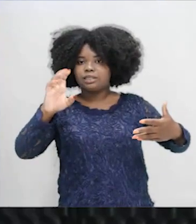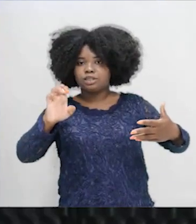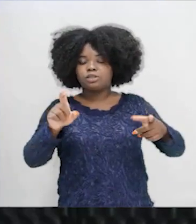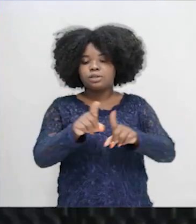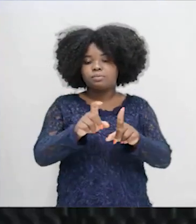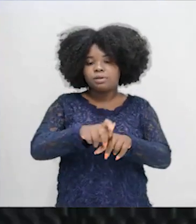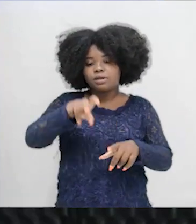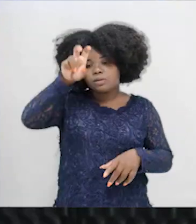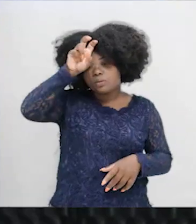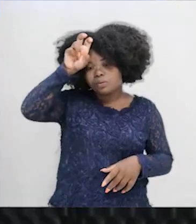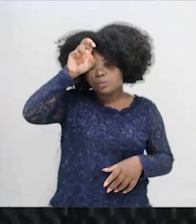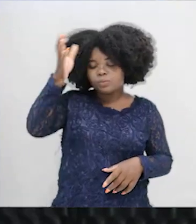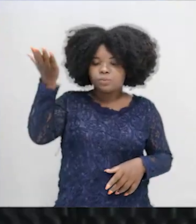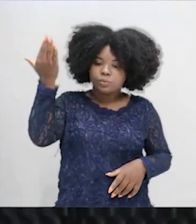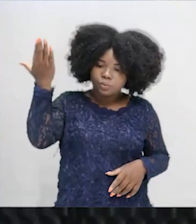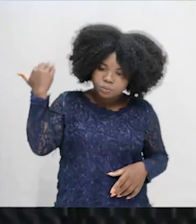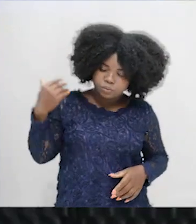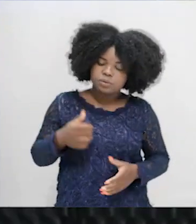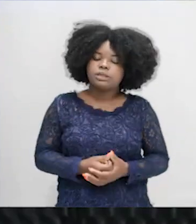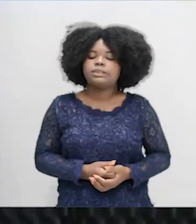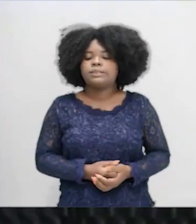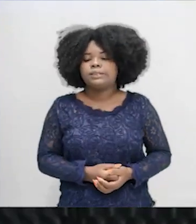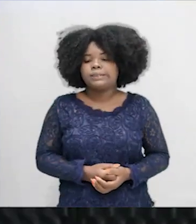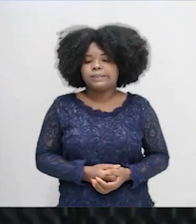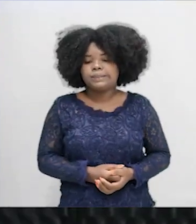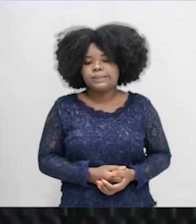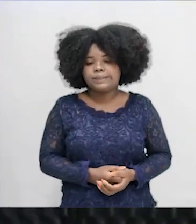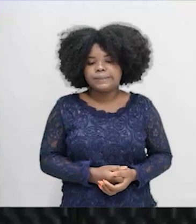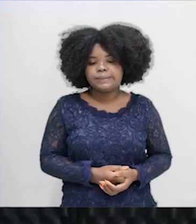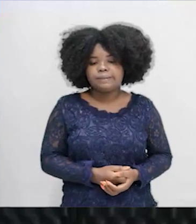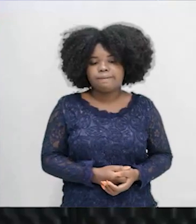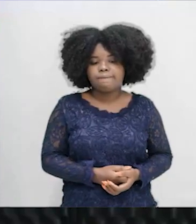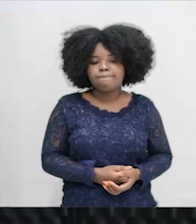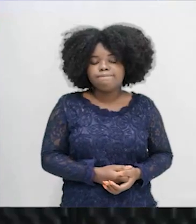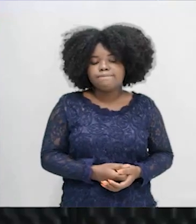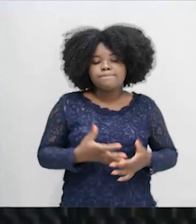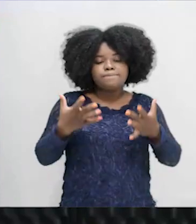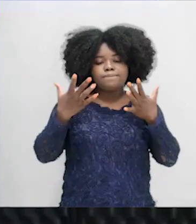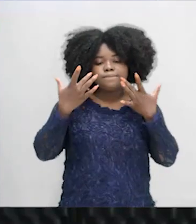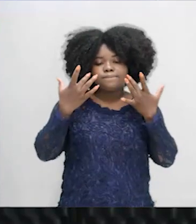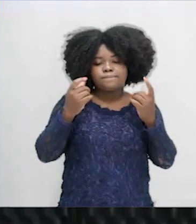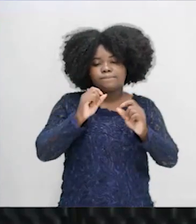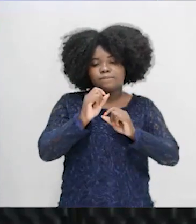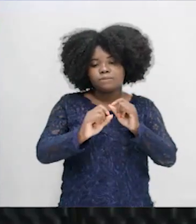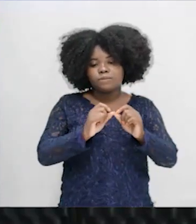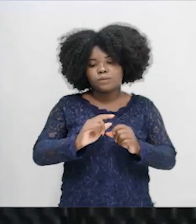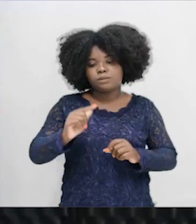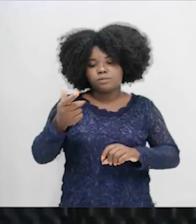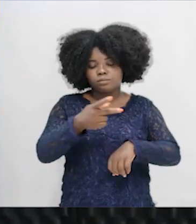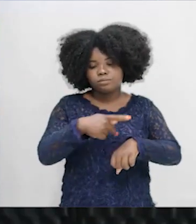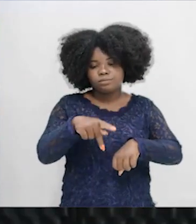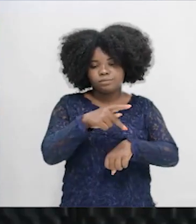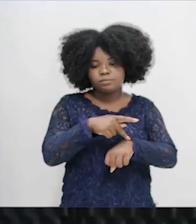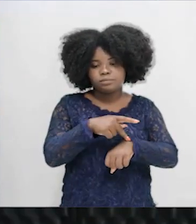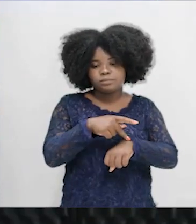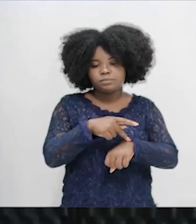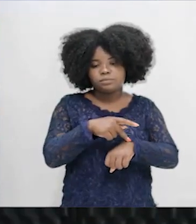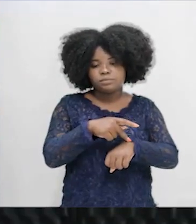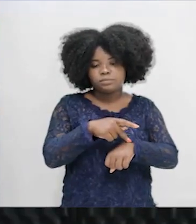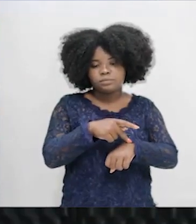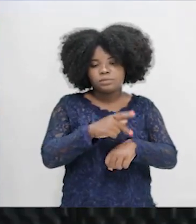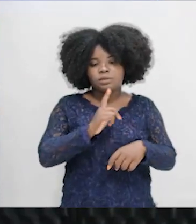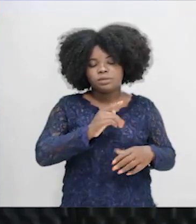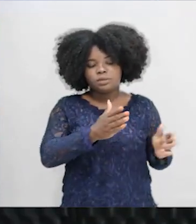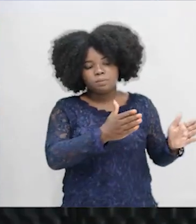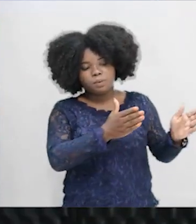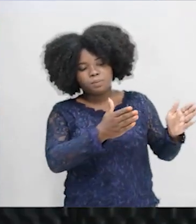nas pinturas, trabalham a mesma coisa. Né? Na arte de outros países, que você vai contando